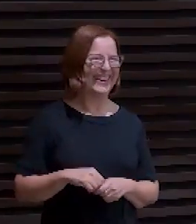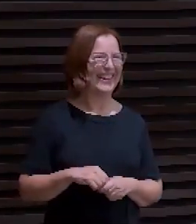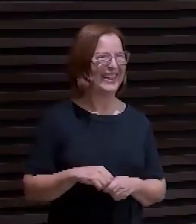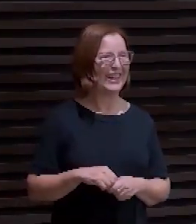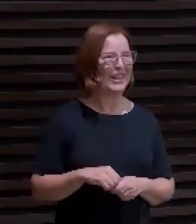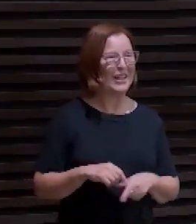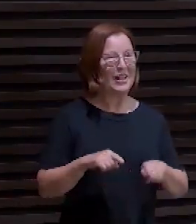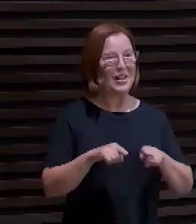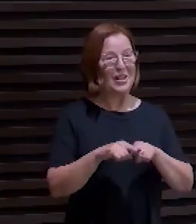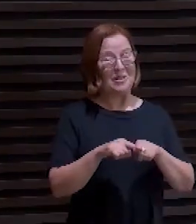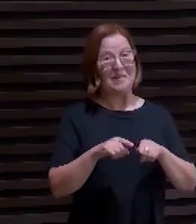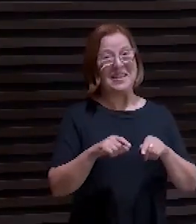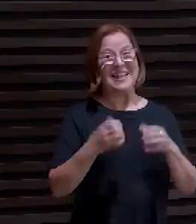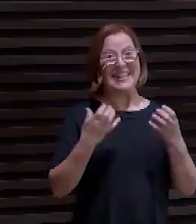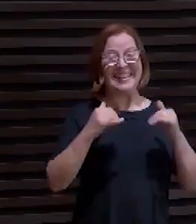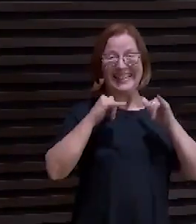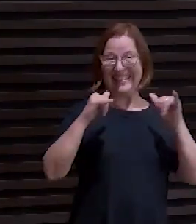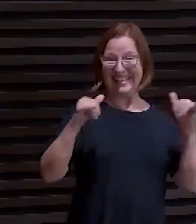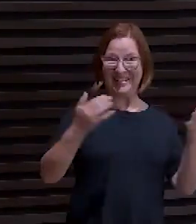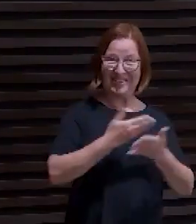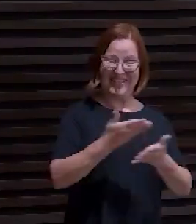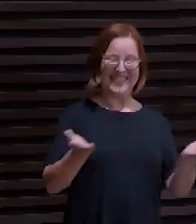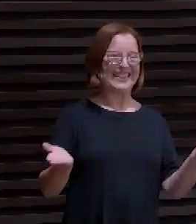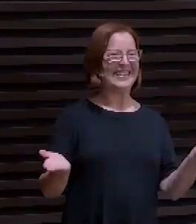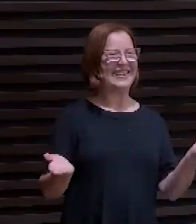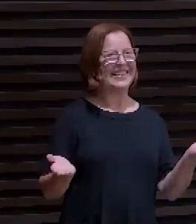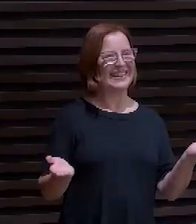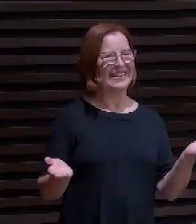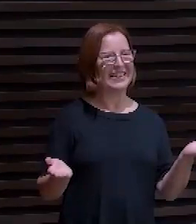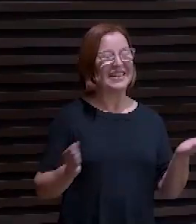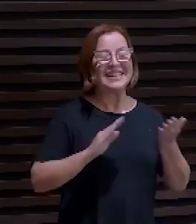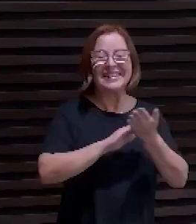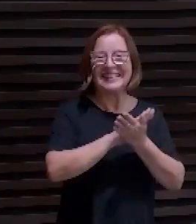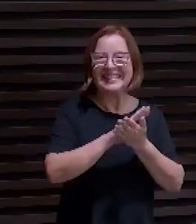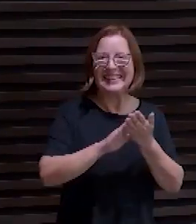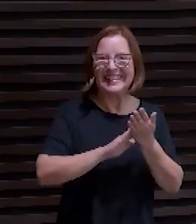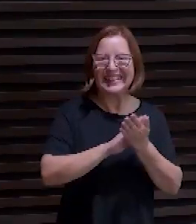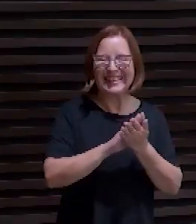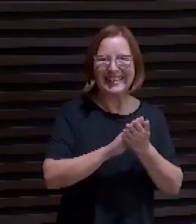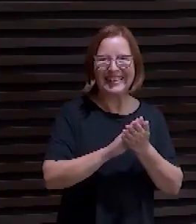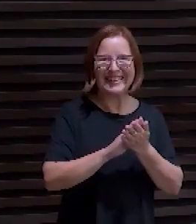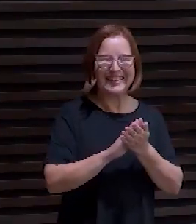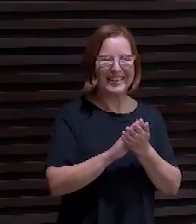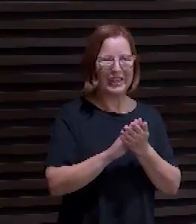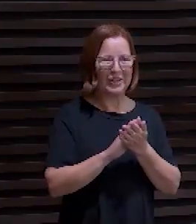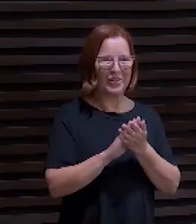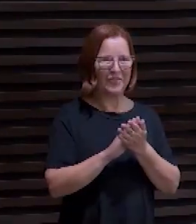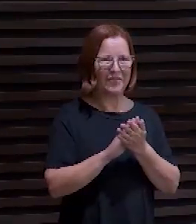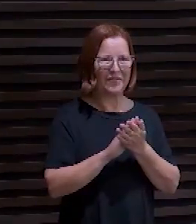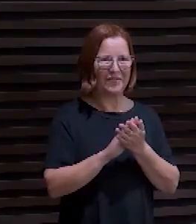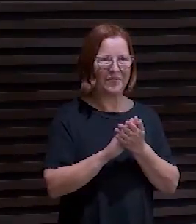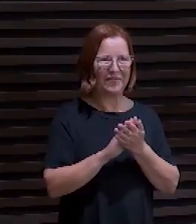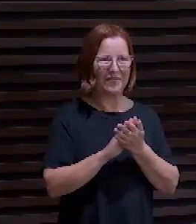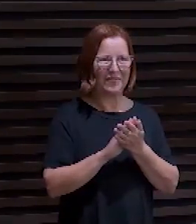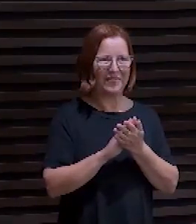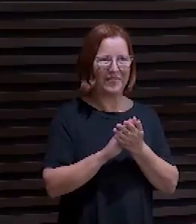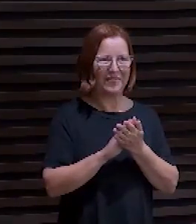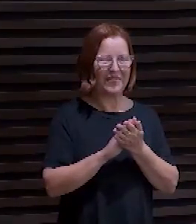Mas eu vou dizer uma coisa para vocês, nada pega na nossa